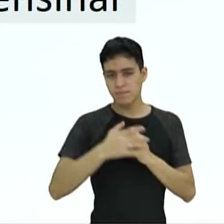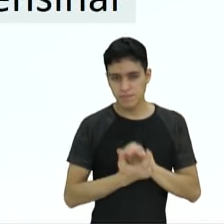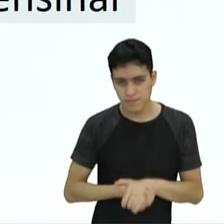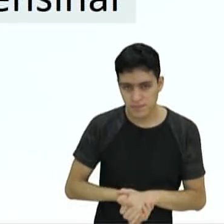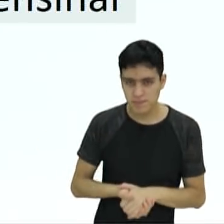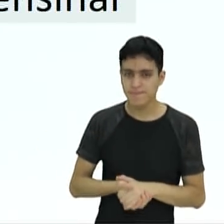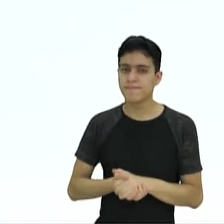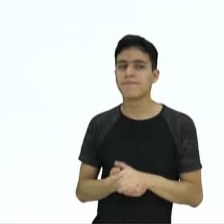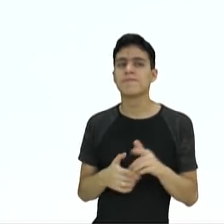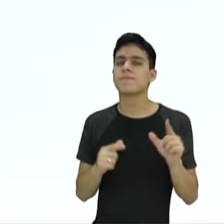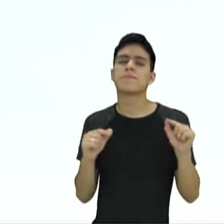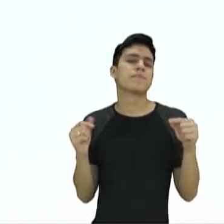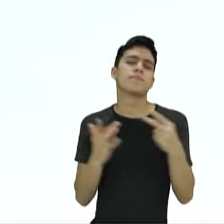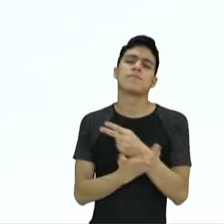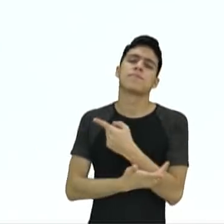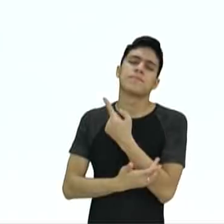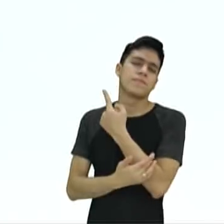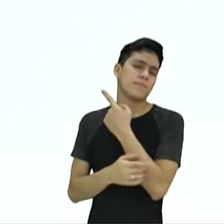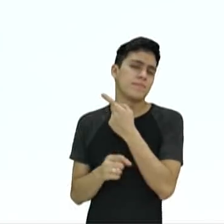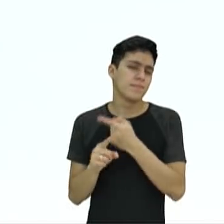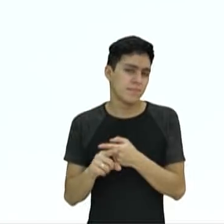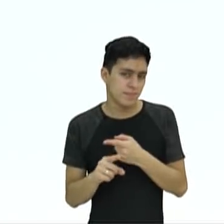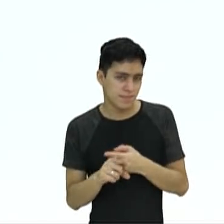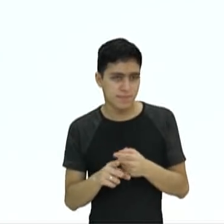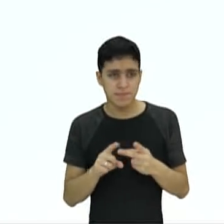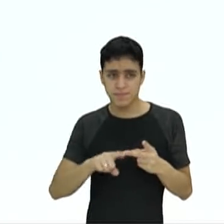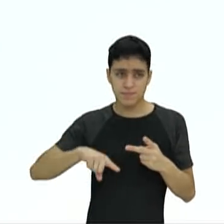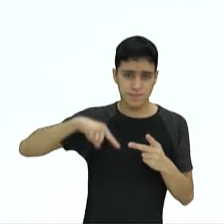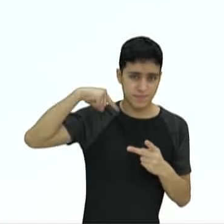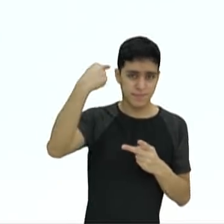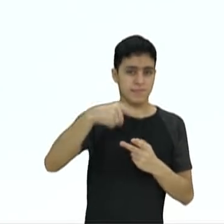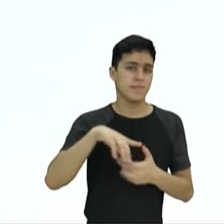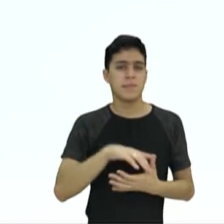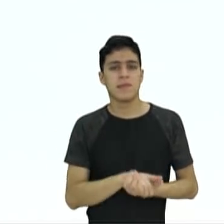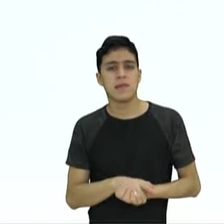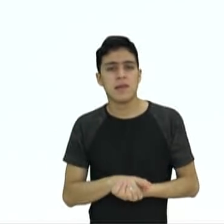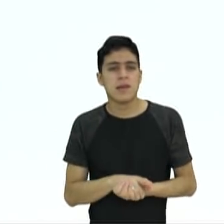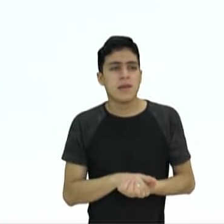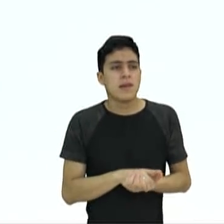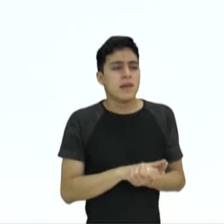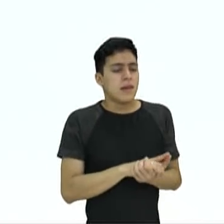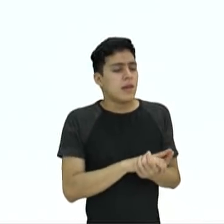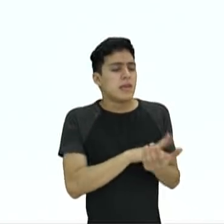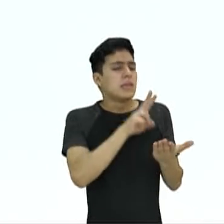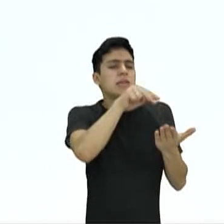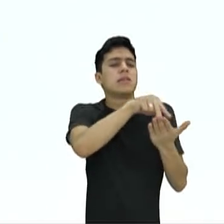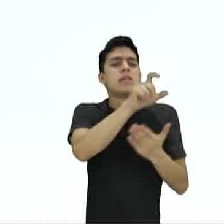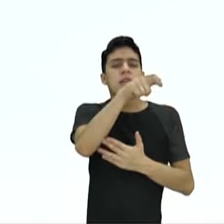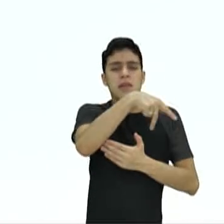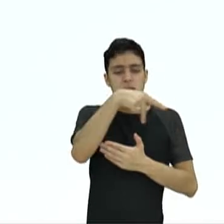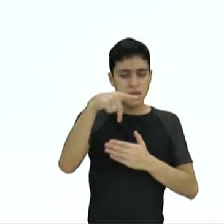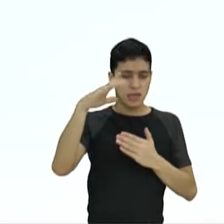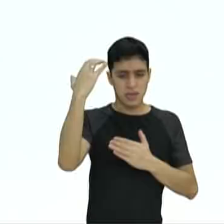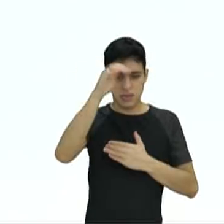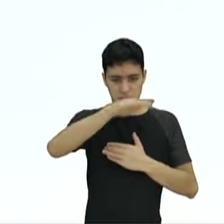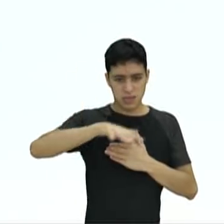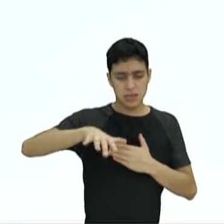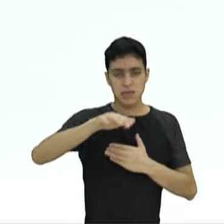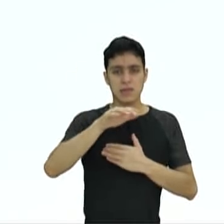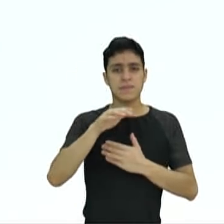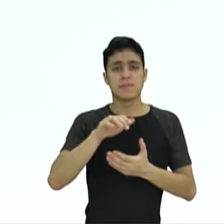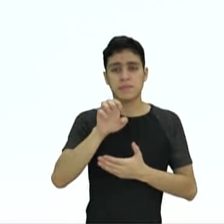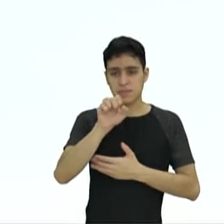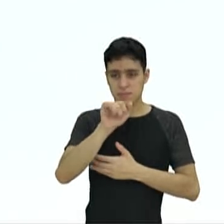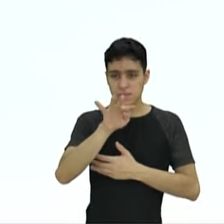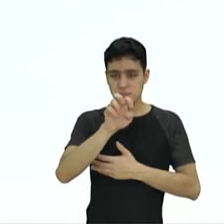nessa notícia, qual é o fato, né? Na sequência, a iniciativa é do professor de ciências Estevão